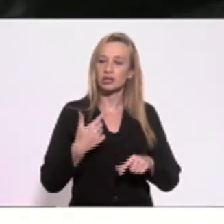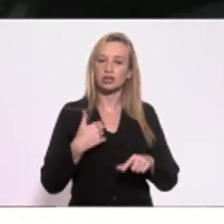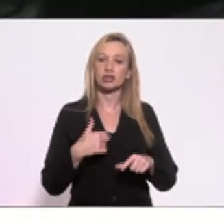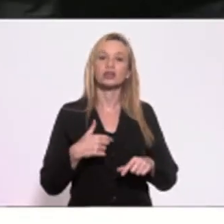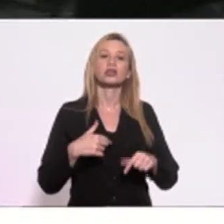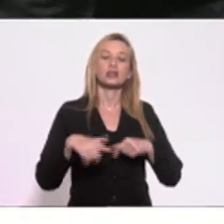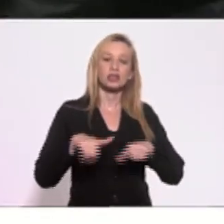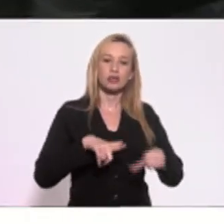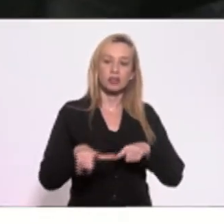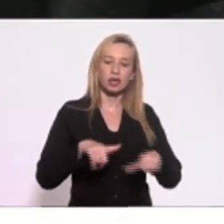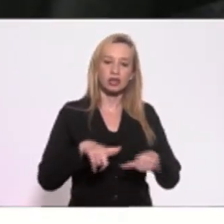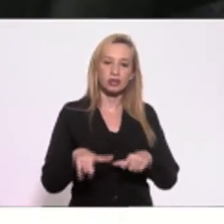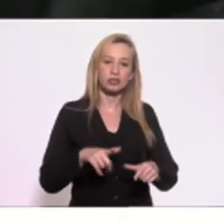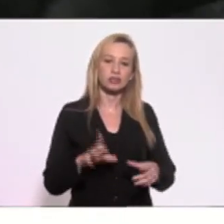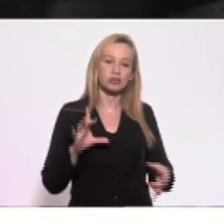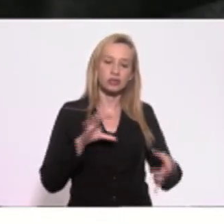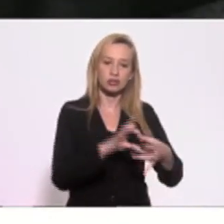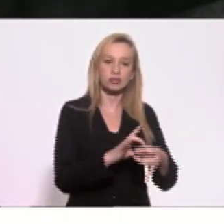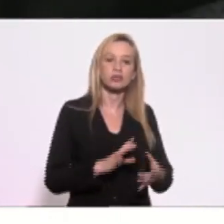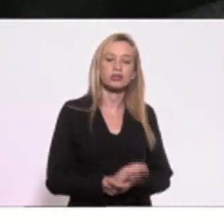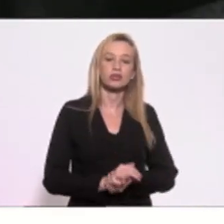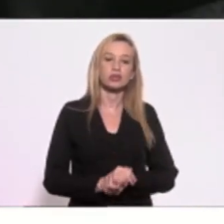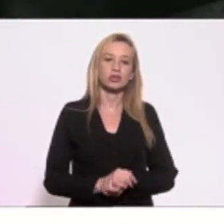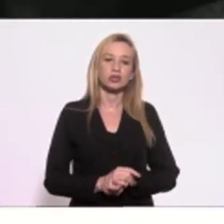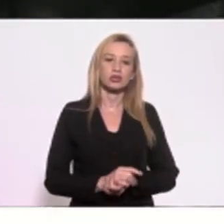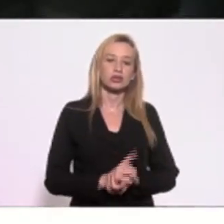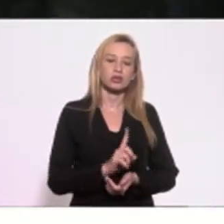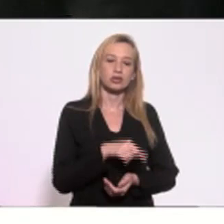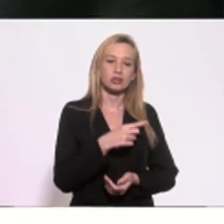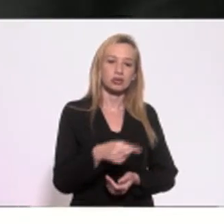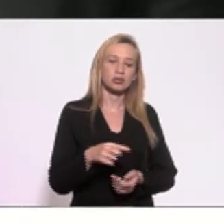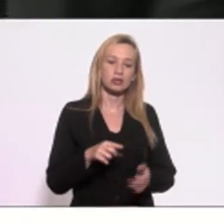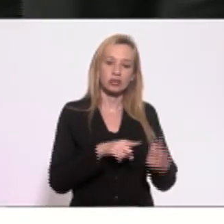proteção veicular dispensadas de realizarem